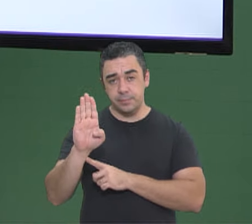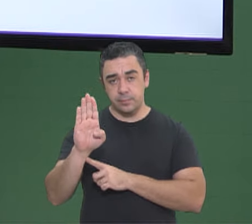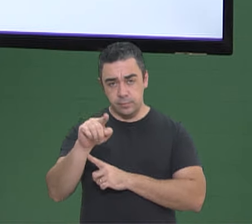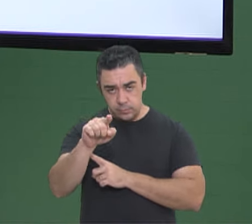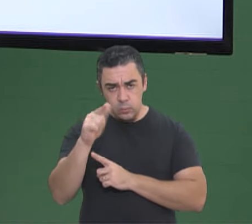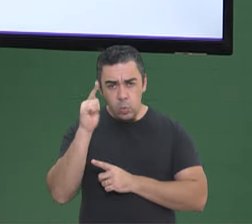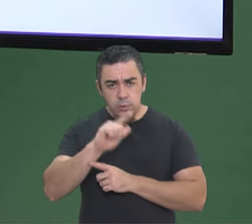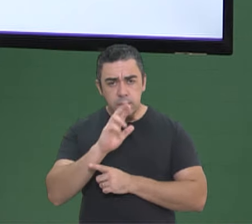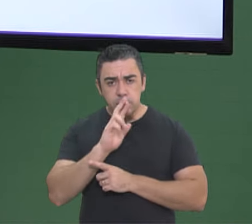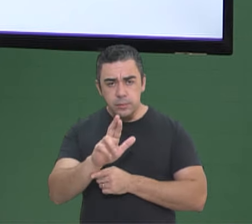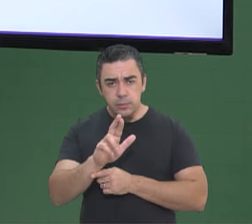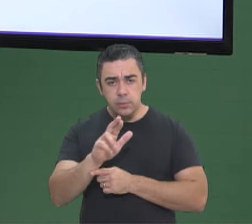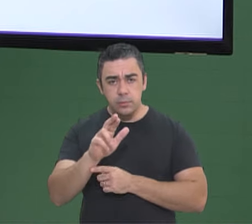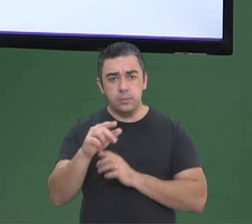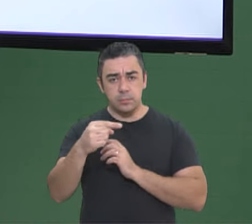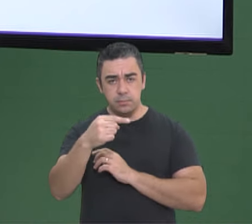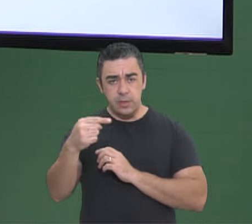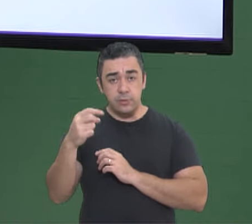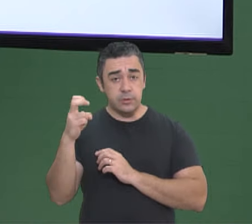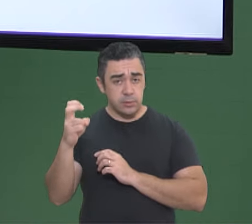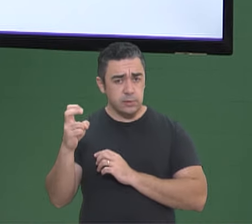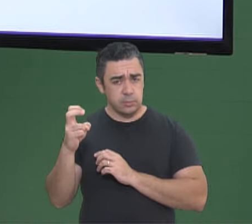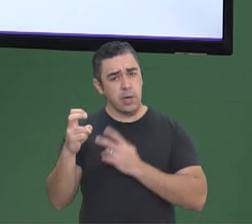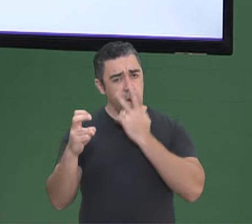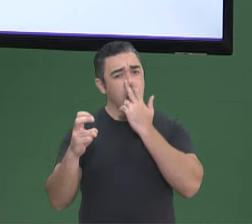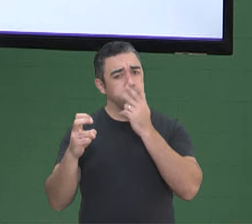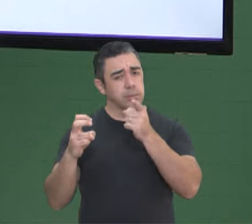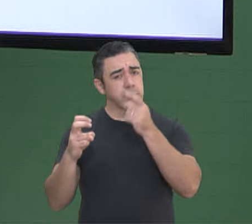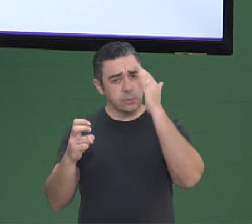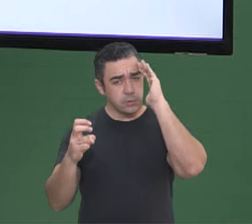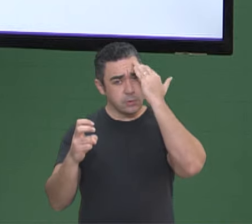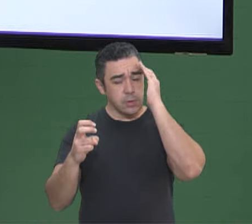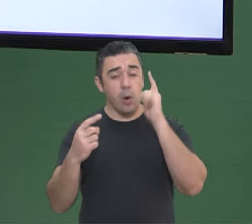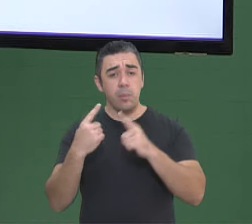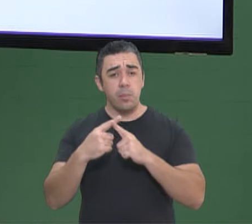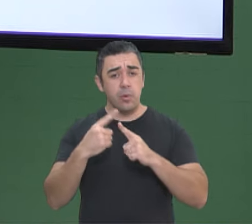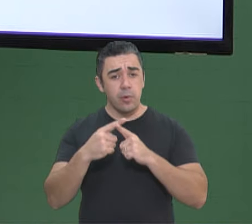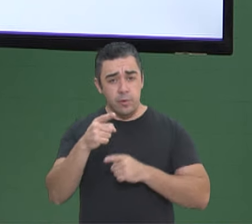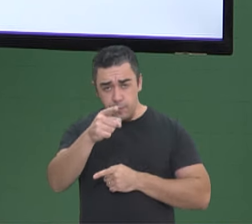inteiros com o mesmo sinal, eu adiciono e mantenho o sinal.